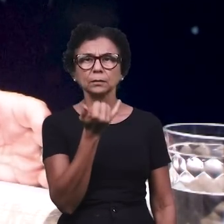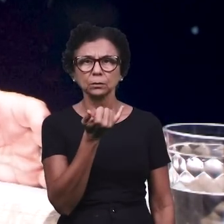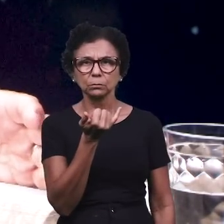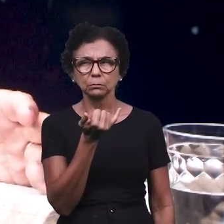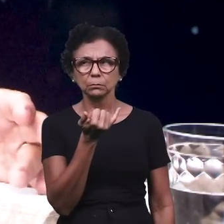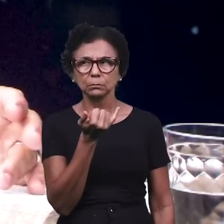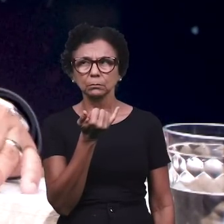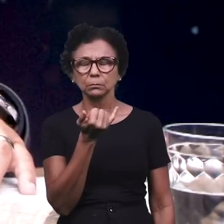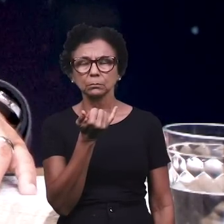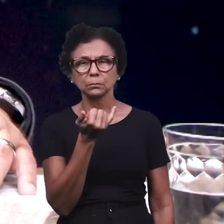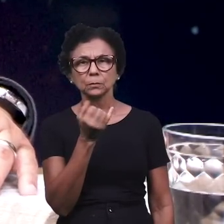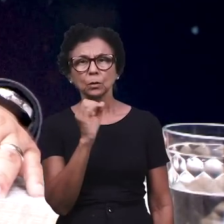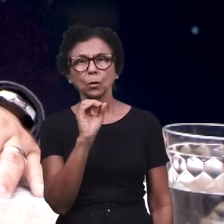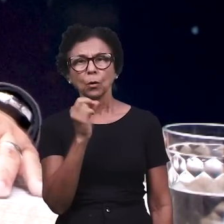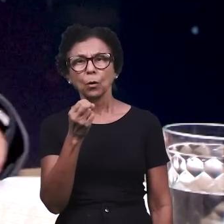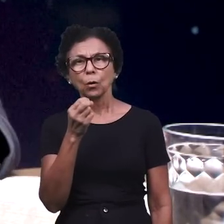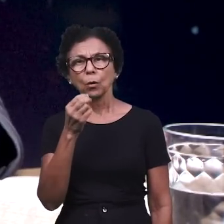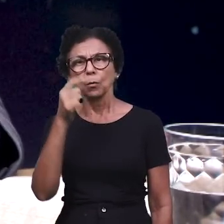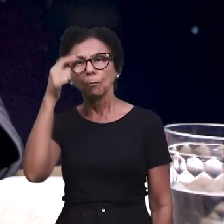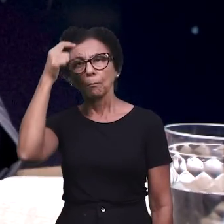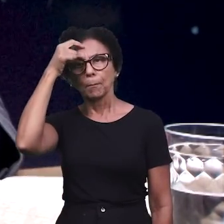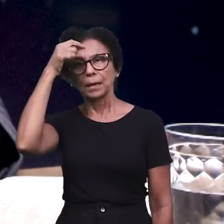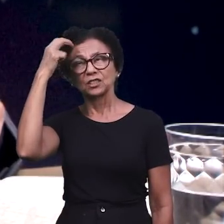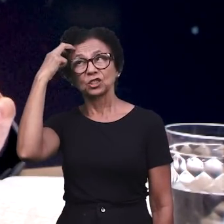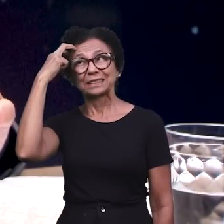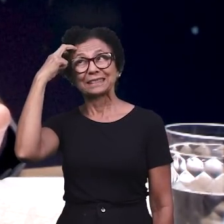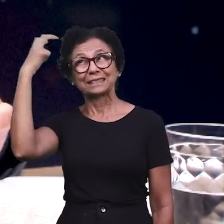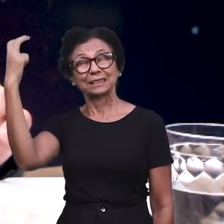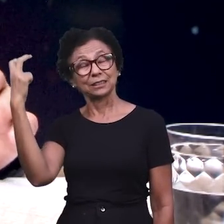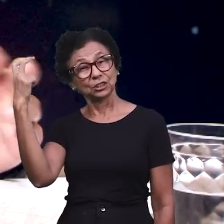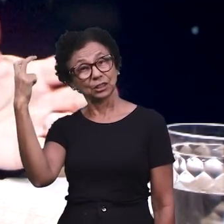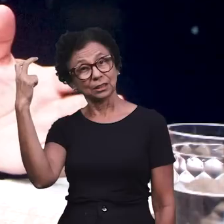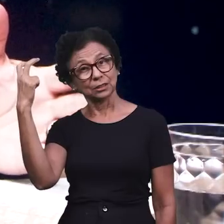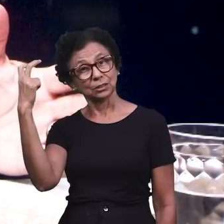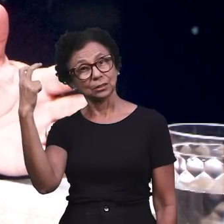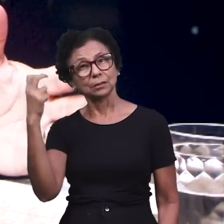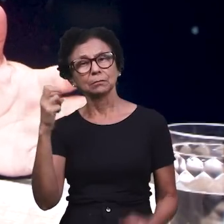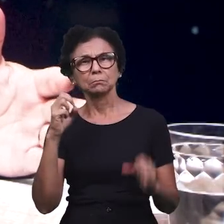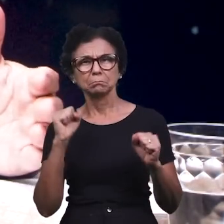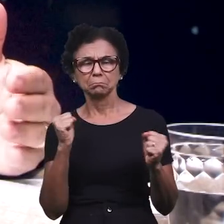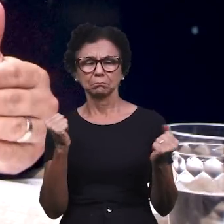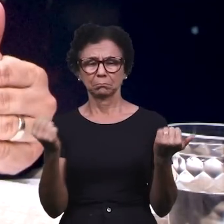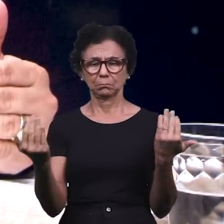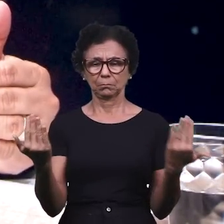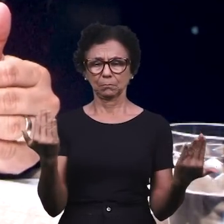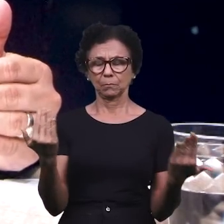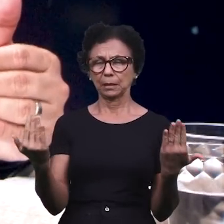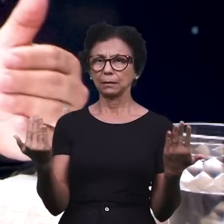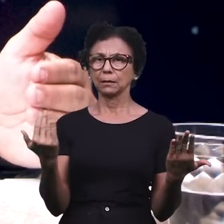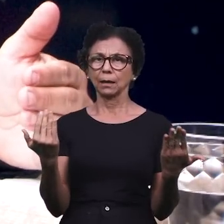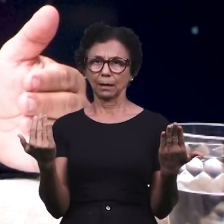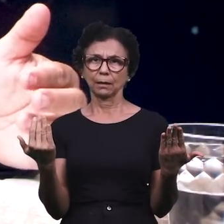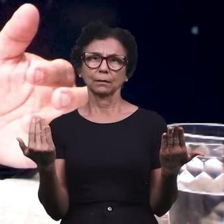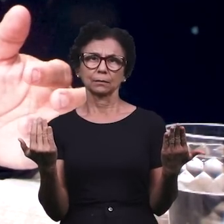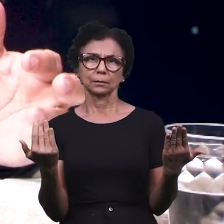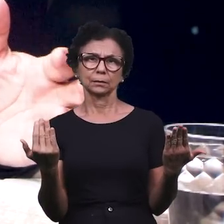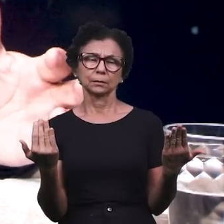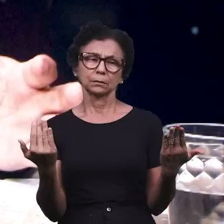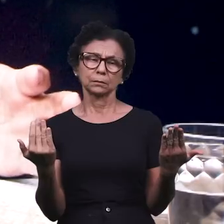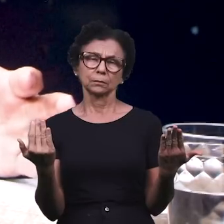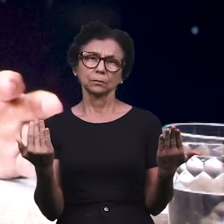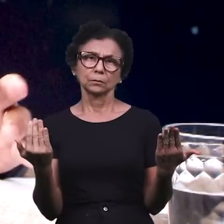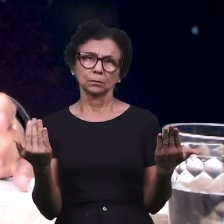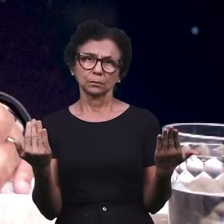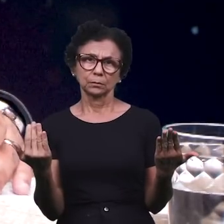mente inteligente? Para fazer esse estudo, a gente pode fazer algumas comparações. Comparar aquilo que a gente conhece, que